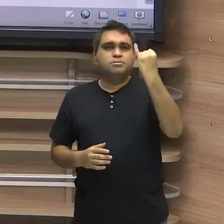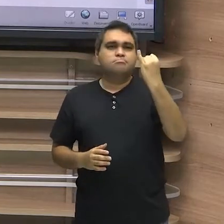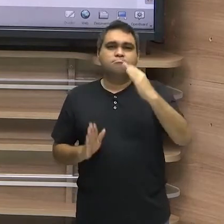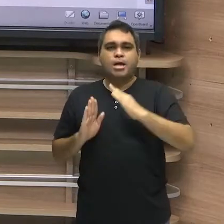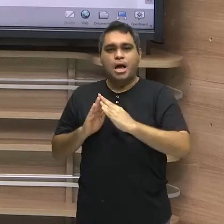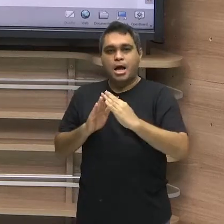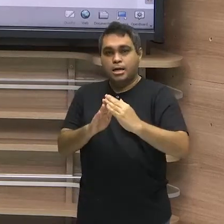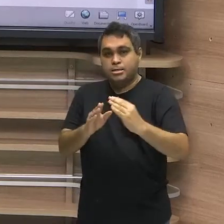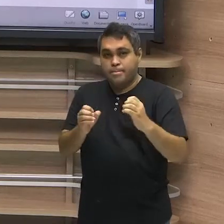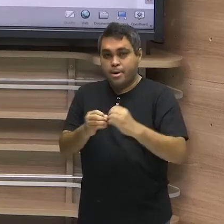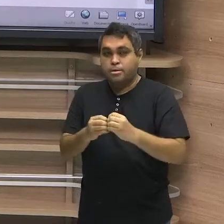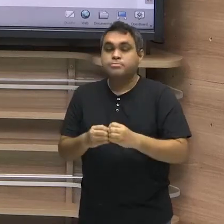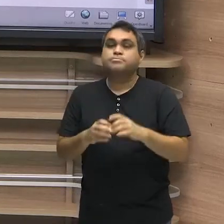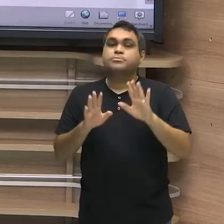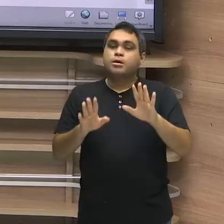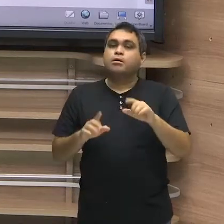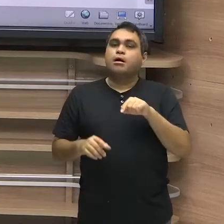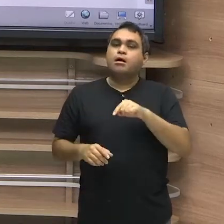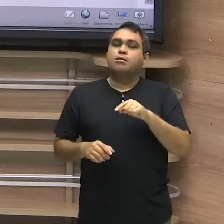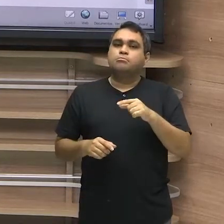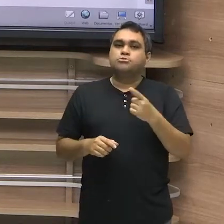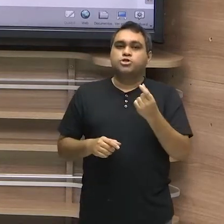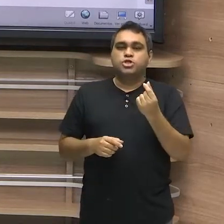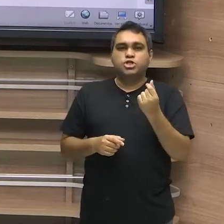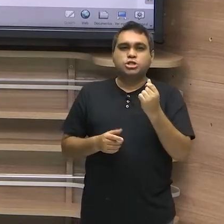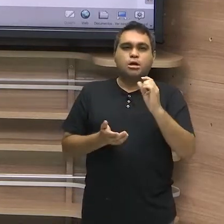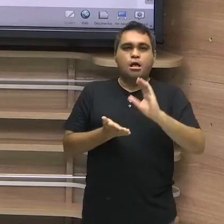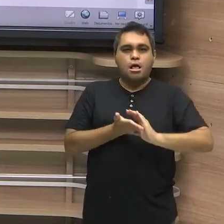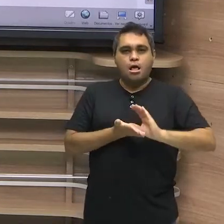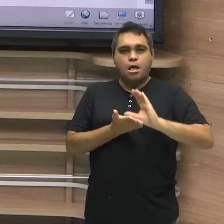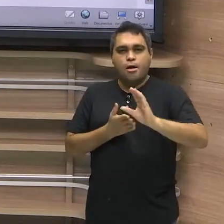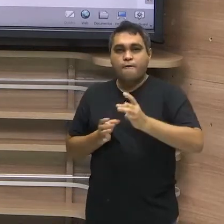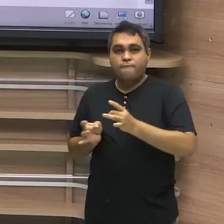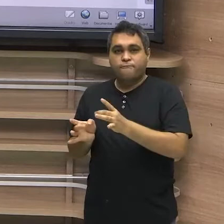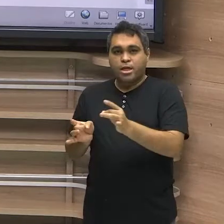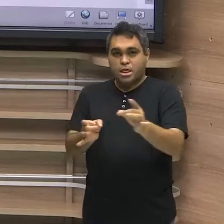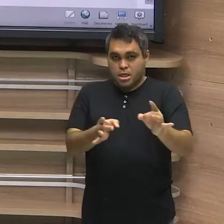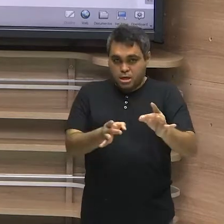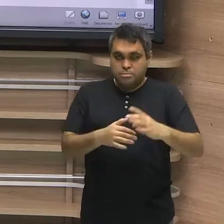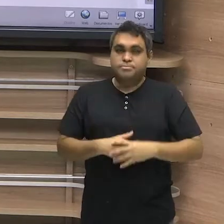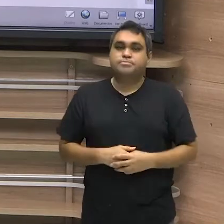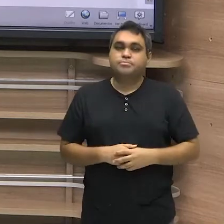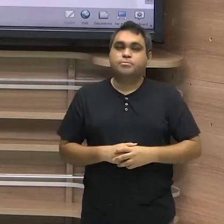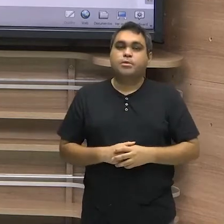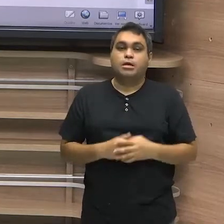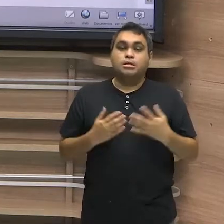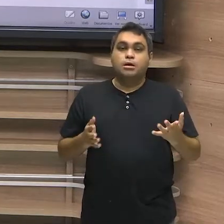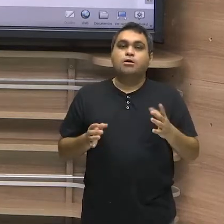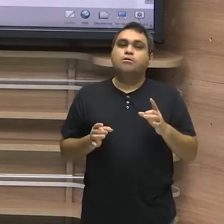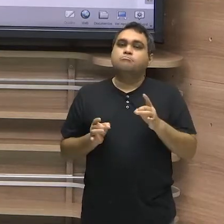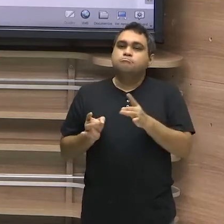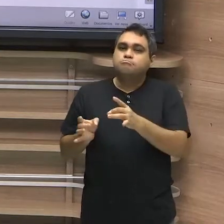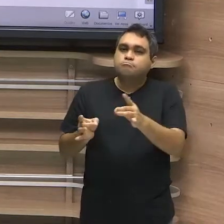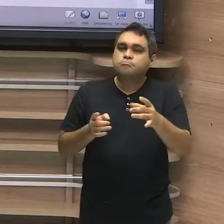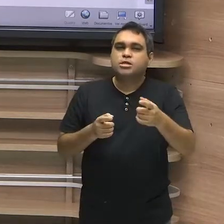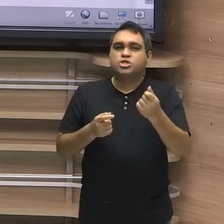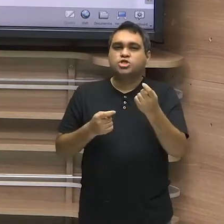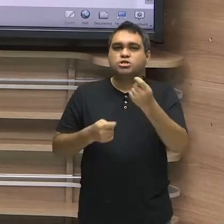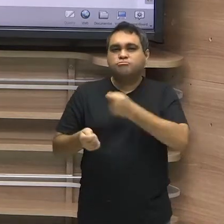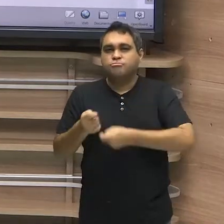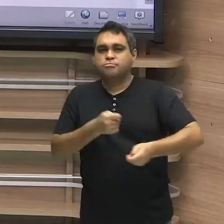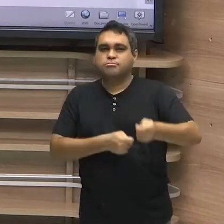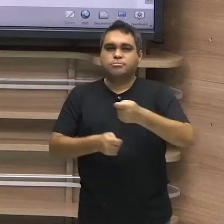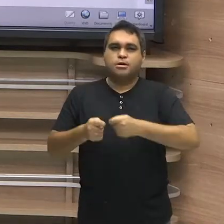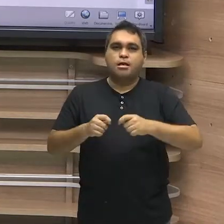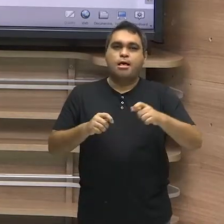pecuária, eles vão investir pesado no comércio. E é esse comércio que vai movimentar aí a região